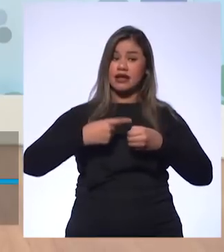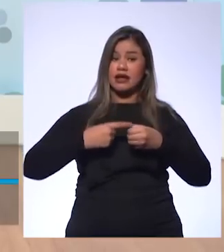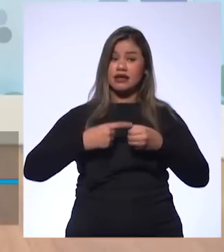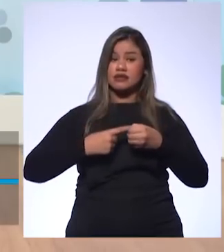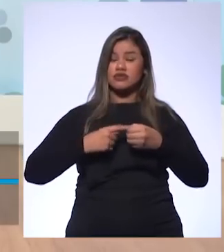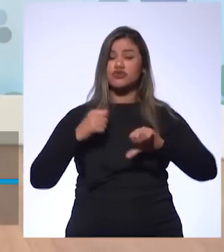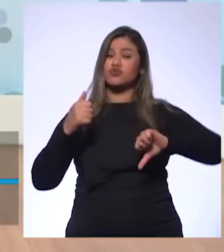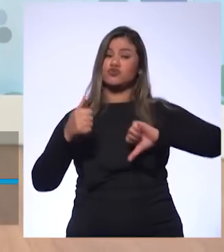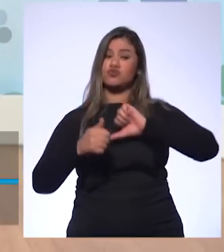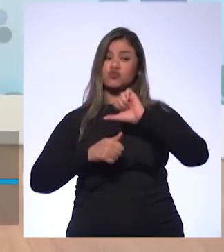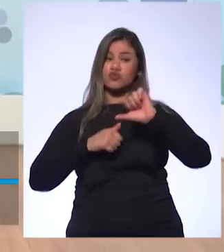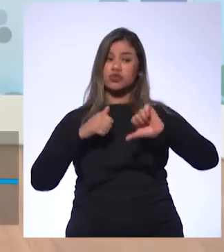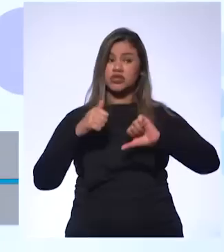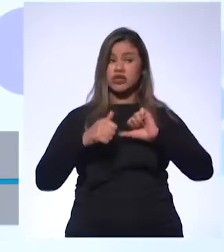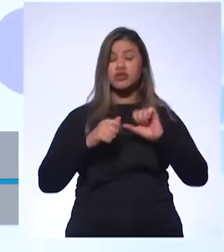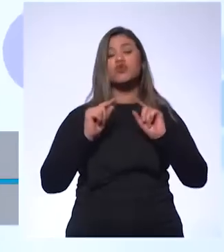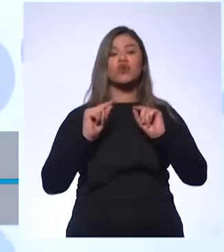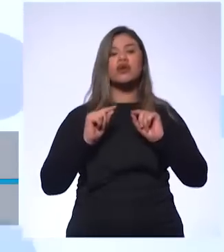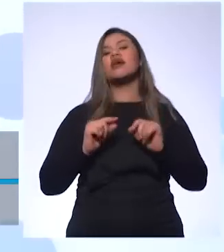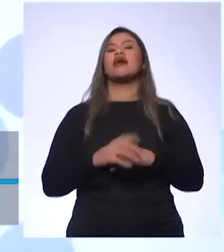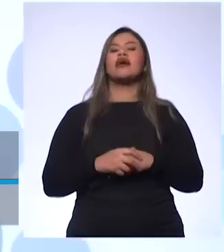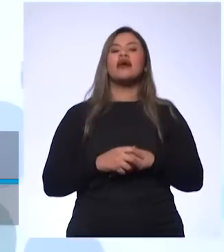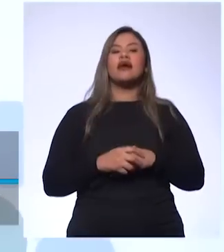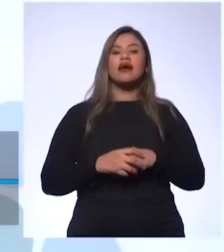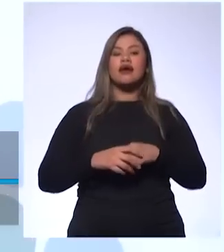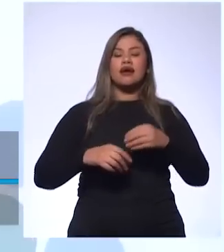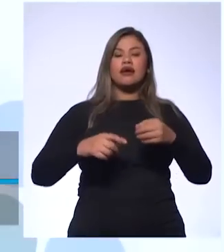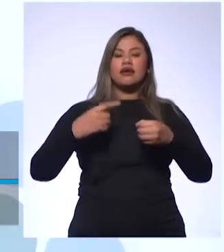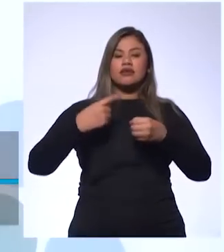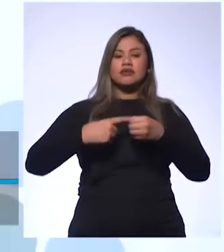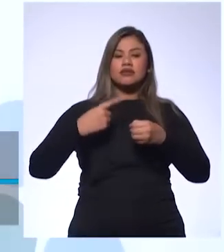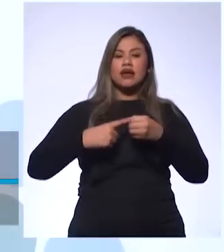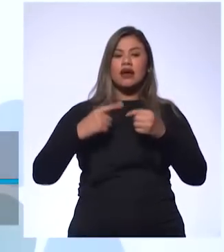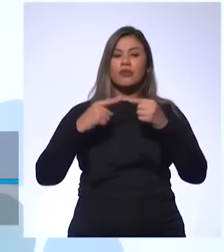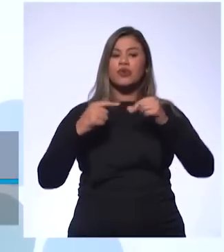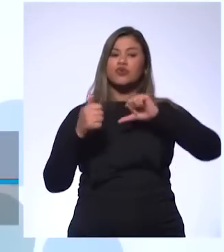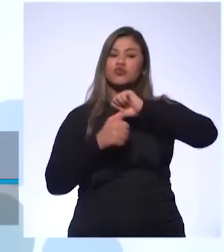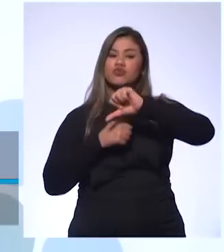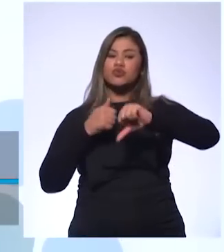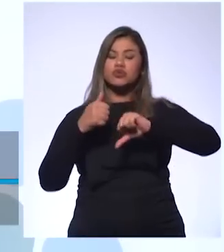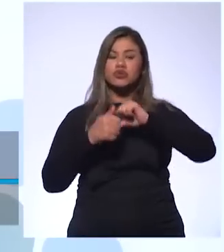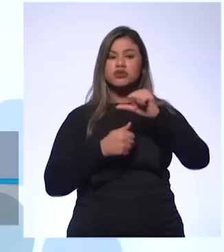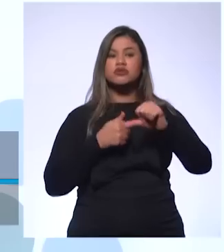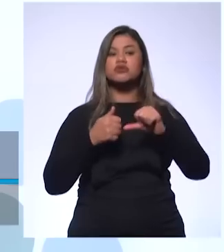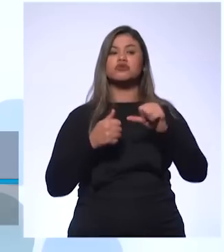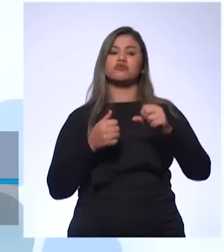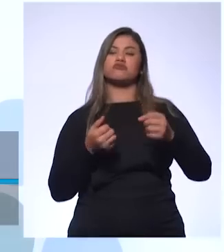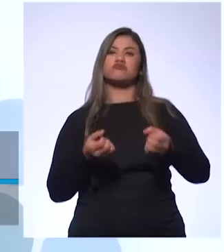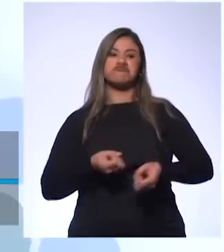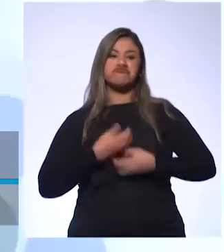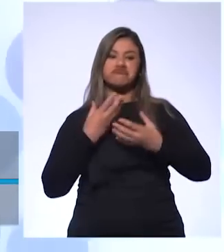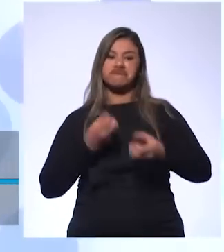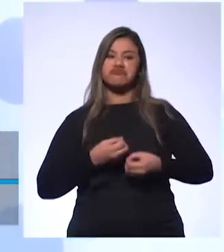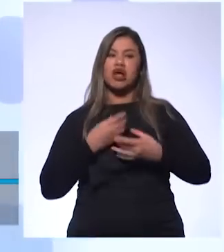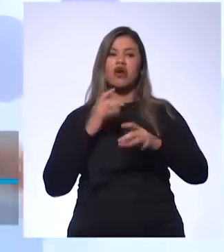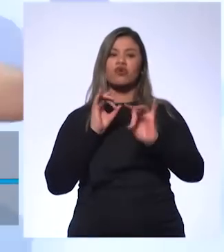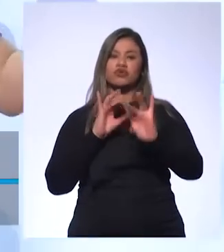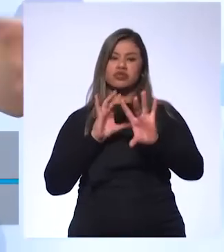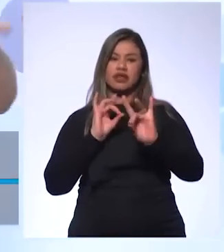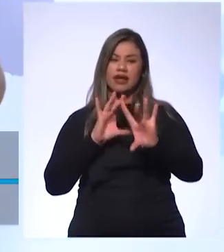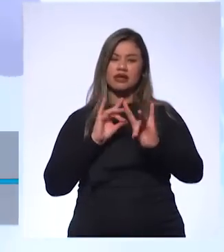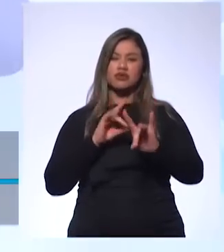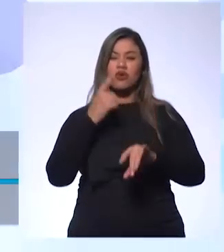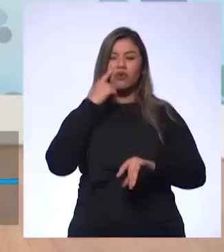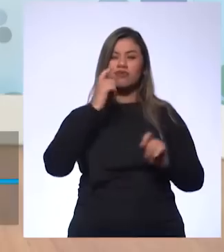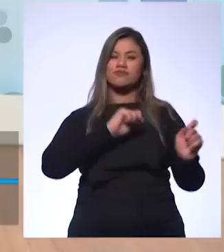em mudanças, a cidade ela acompanha os desenvolvimentos técnicos, os desenvolvimentos informacionais. Ah, vou parar por aqui. Joga logo o slide, porque